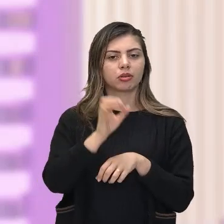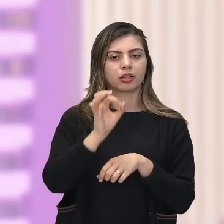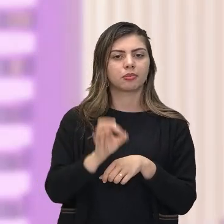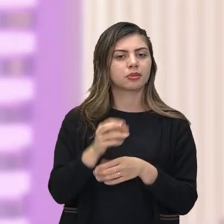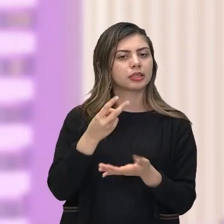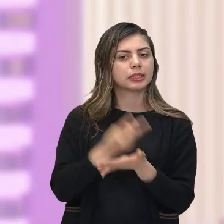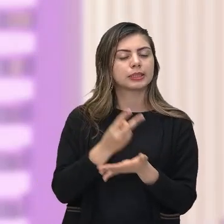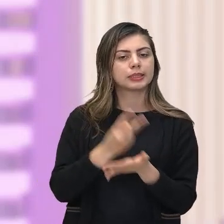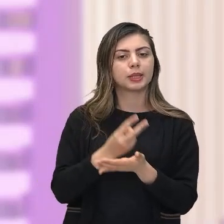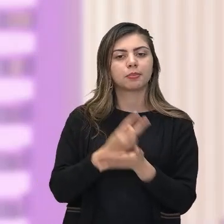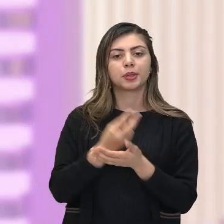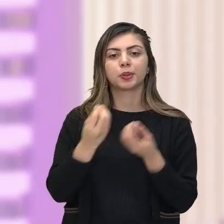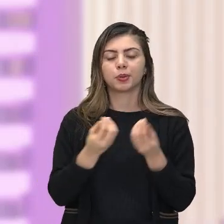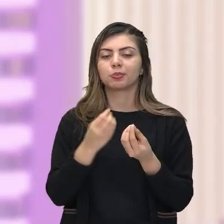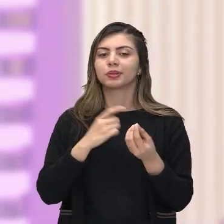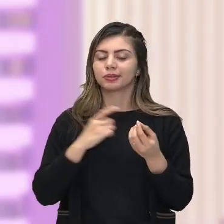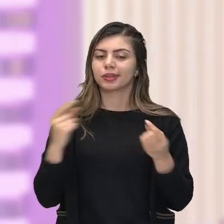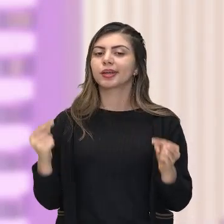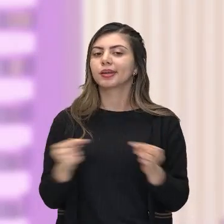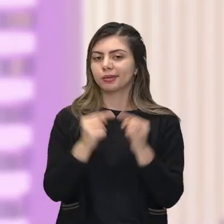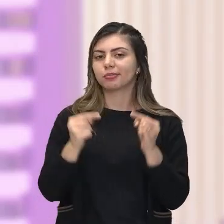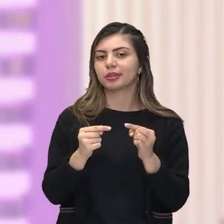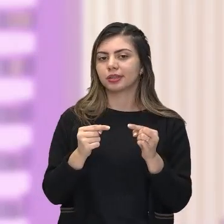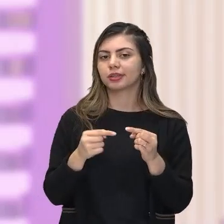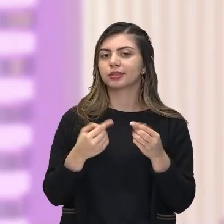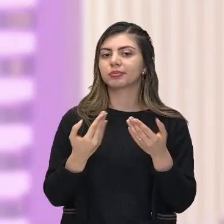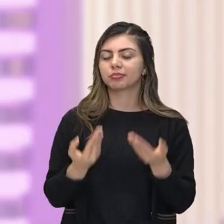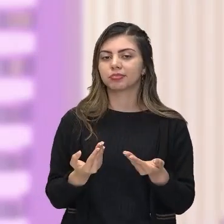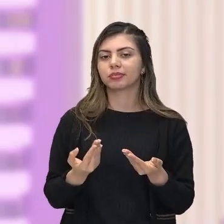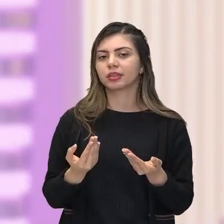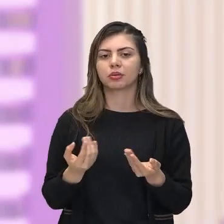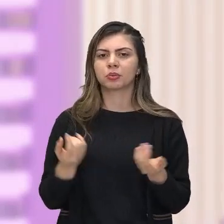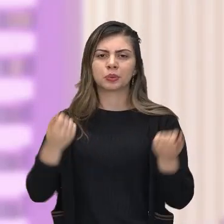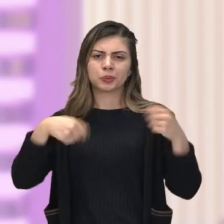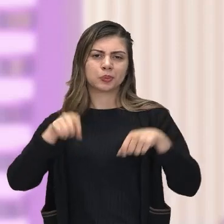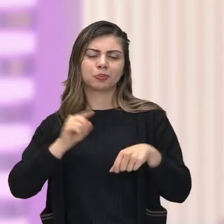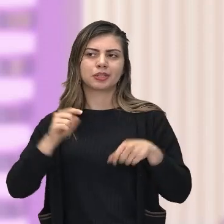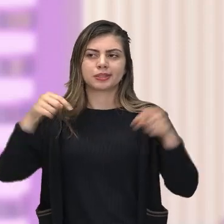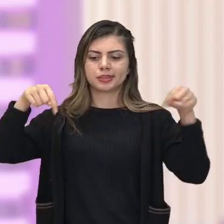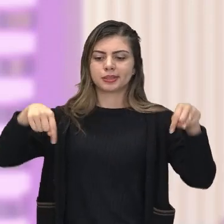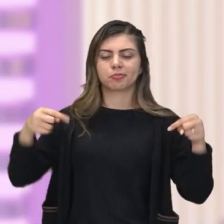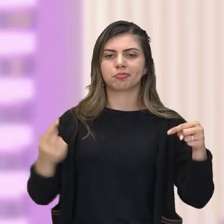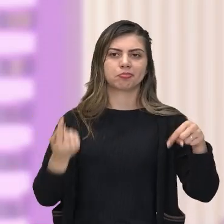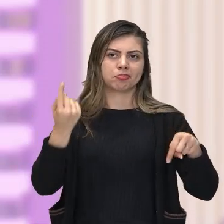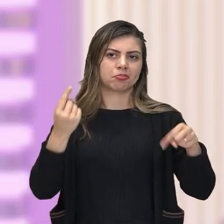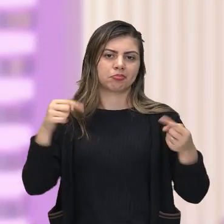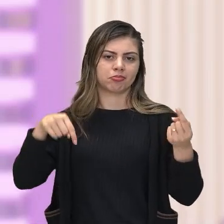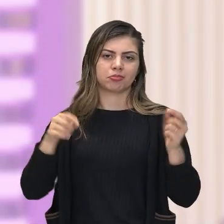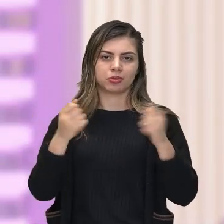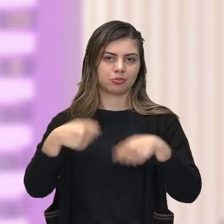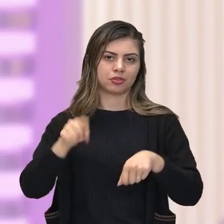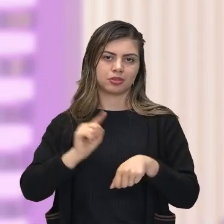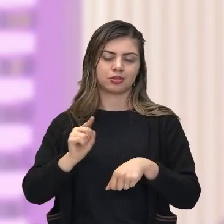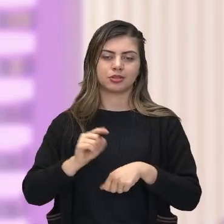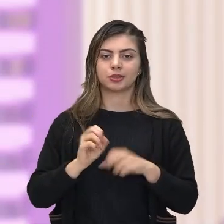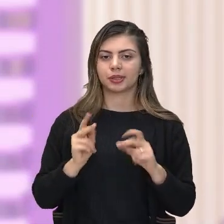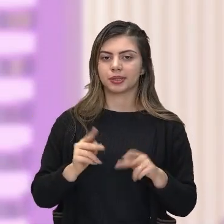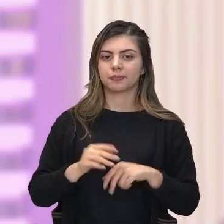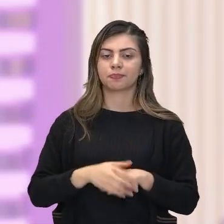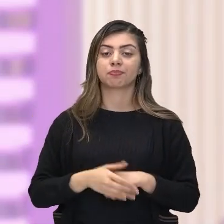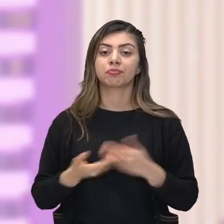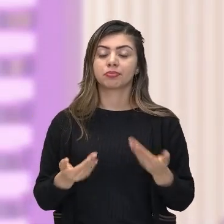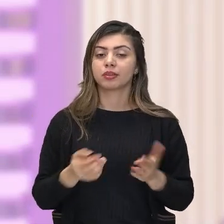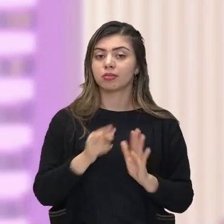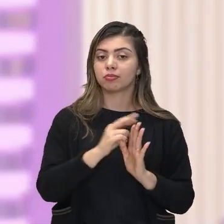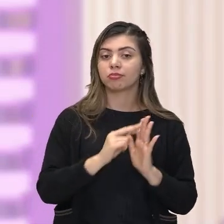ser diretamente proporcional. Então já tira ali aquele trabalho de ficar colocando as setinhas do lado, tá bom? Regra de